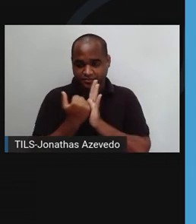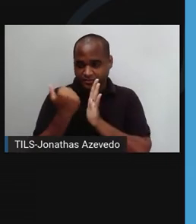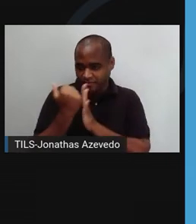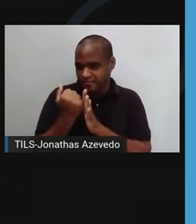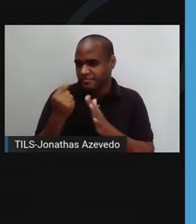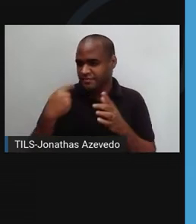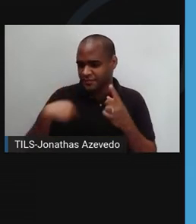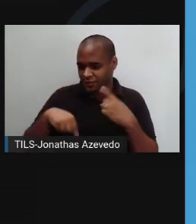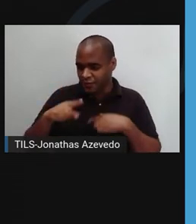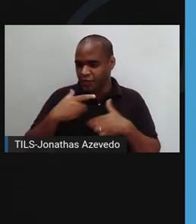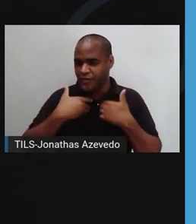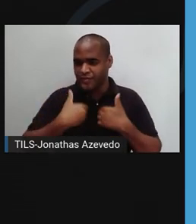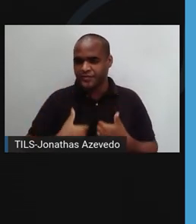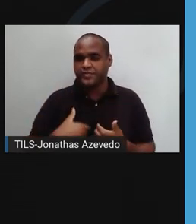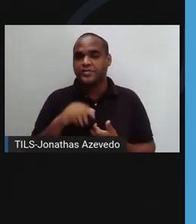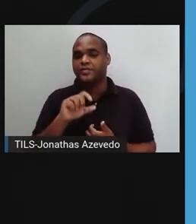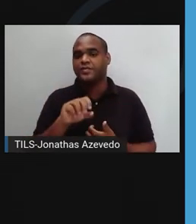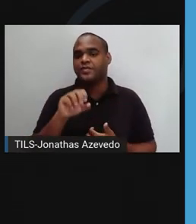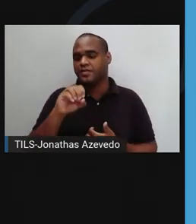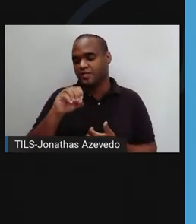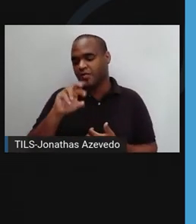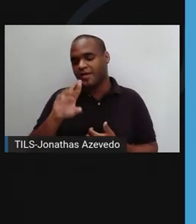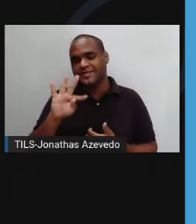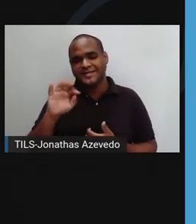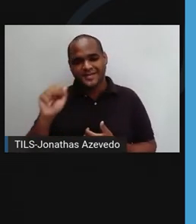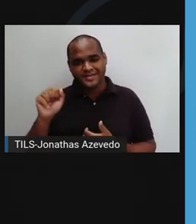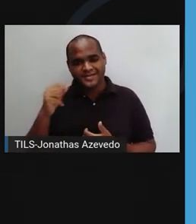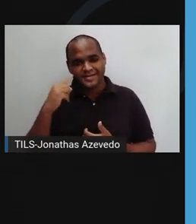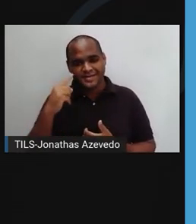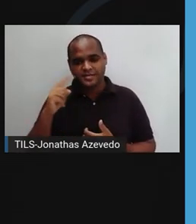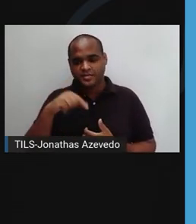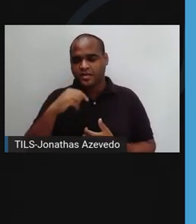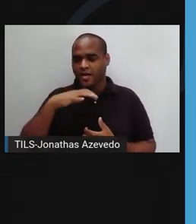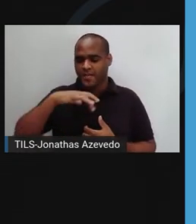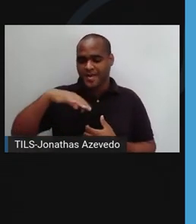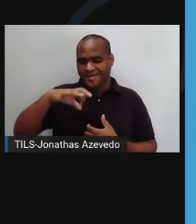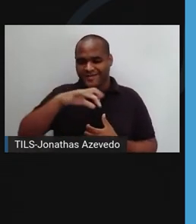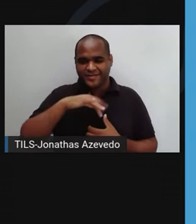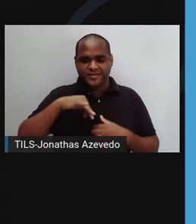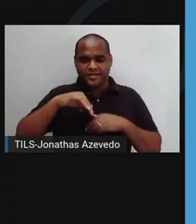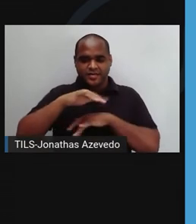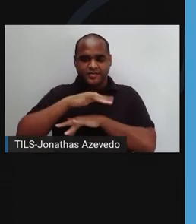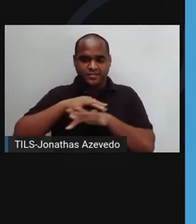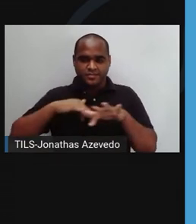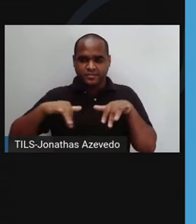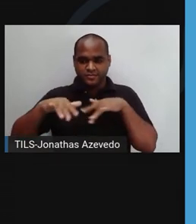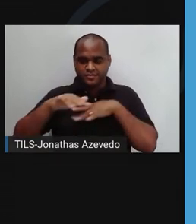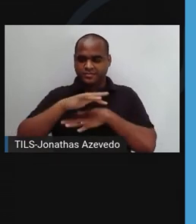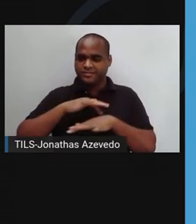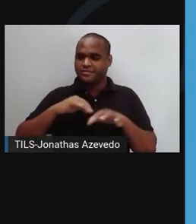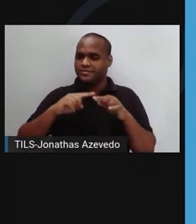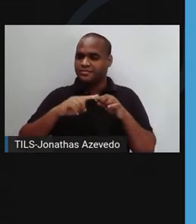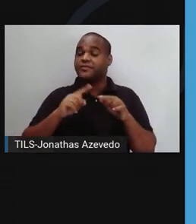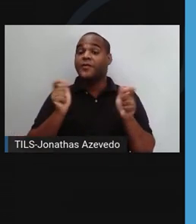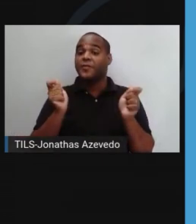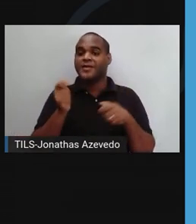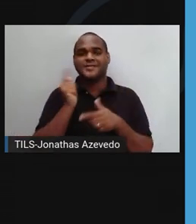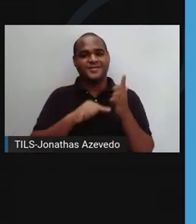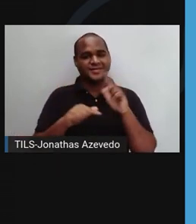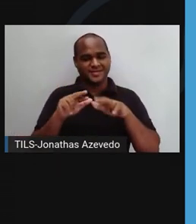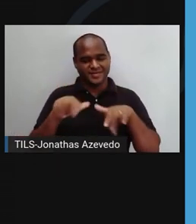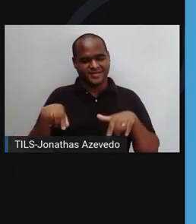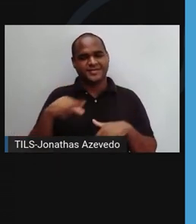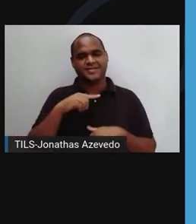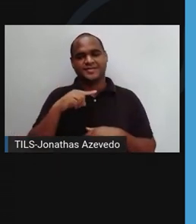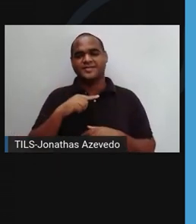corpo. Ela é chamada de aorta e é como uma raiz gigante que se expande pelo corpo para gerar raízes menores. Depois,